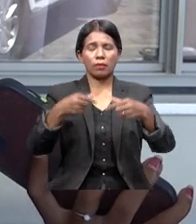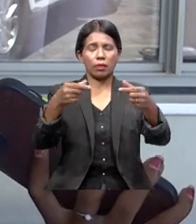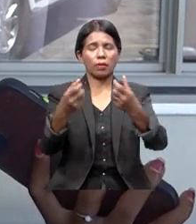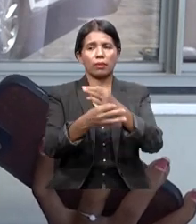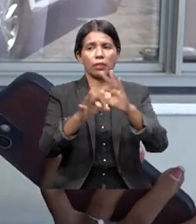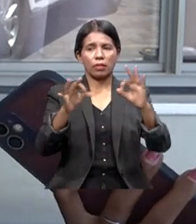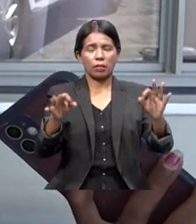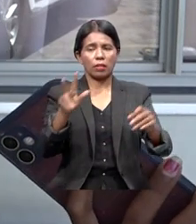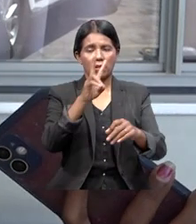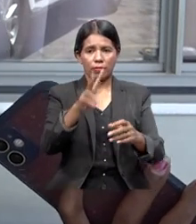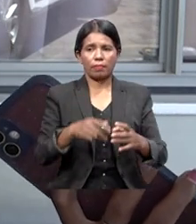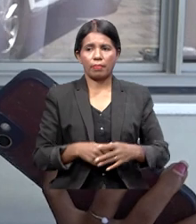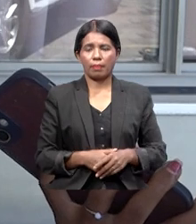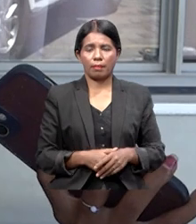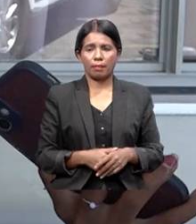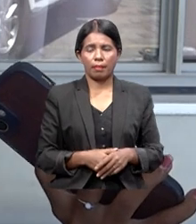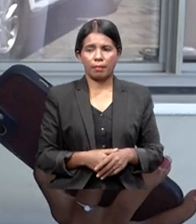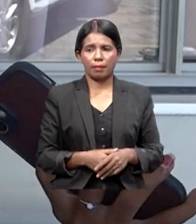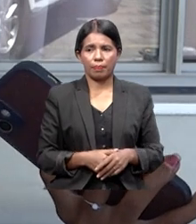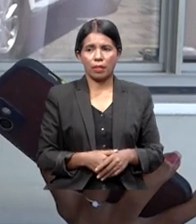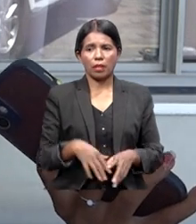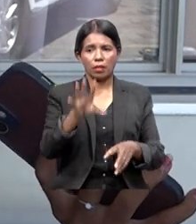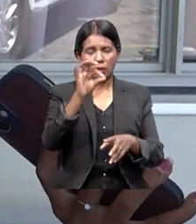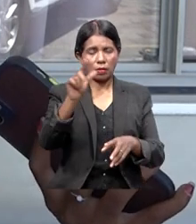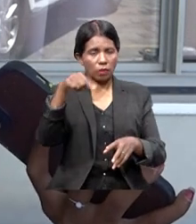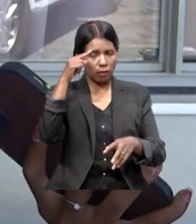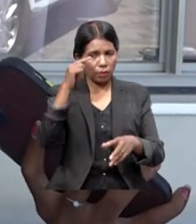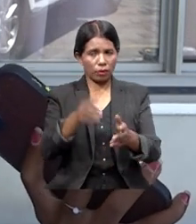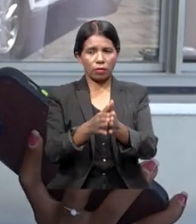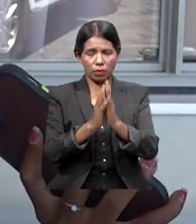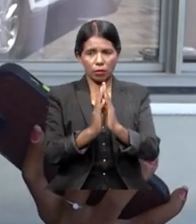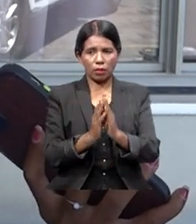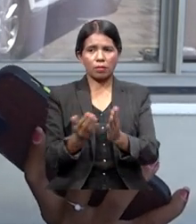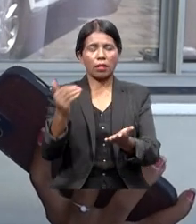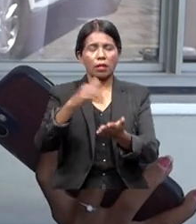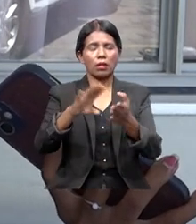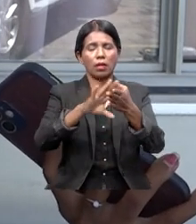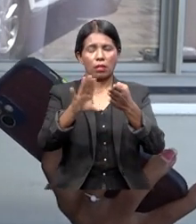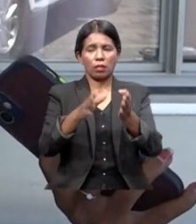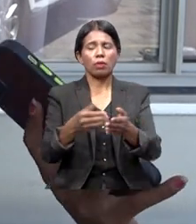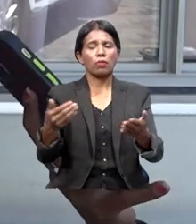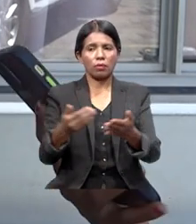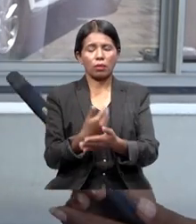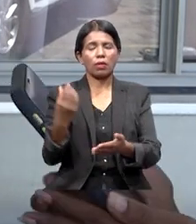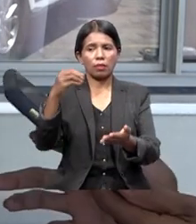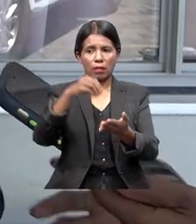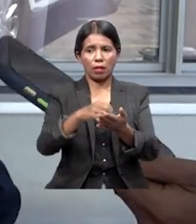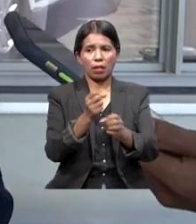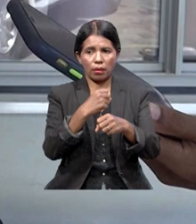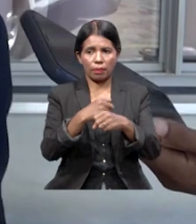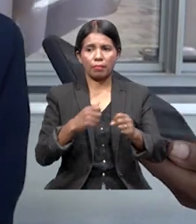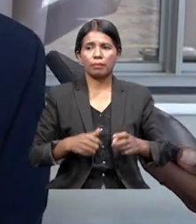e caduca. Então no governo mais uso halo fale pedido for para depois autoriza filho fale ser para lá.